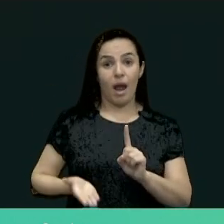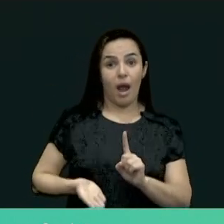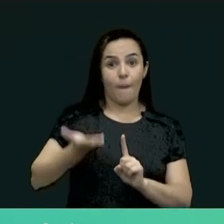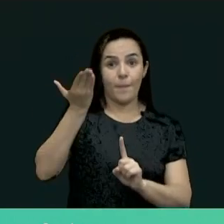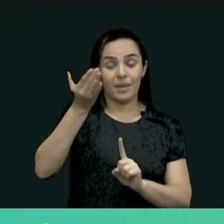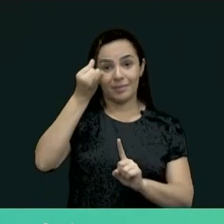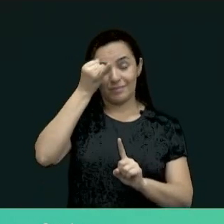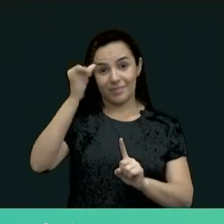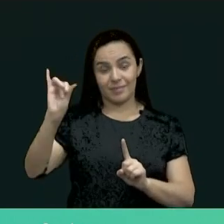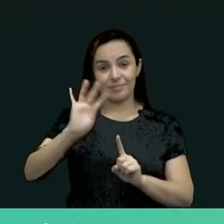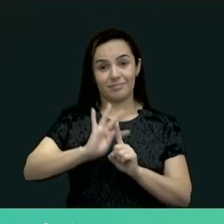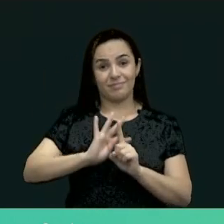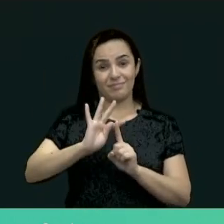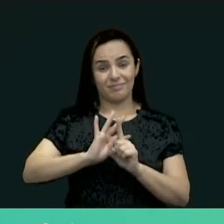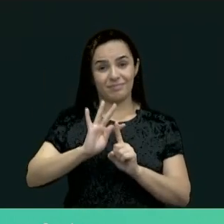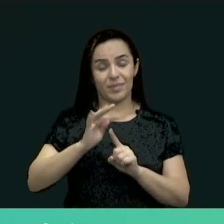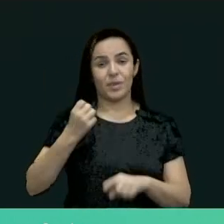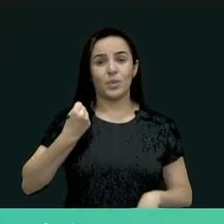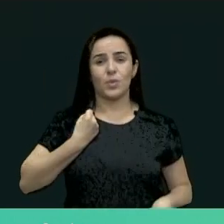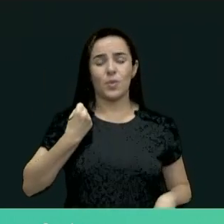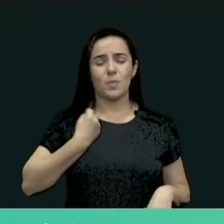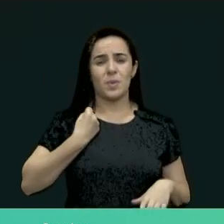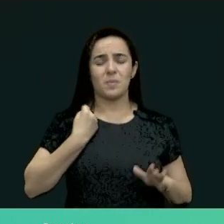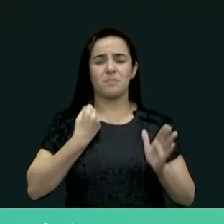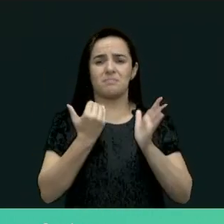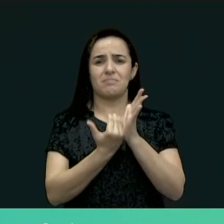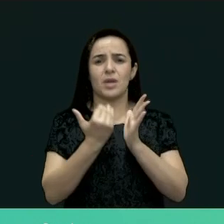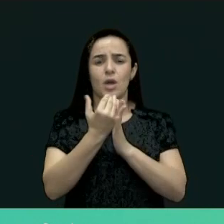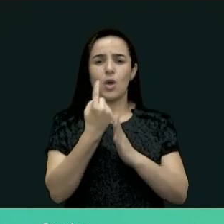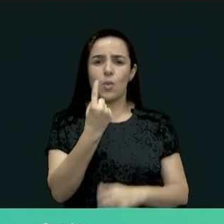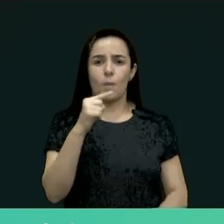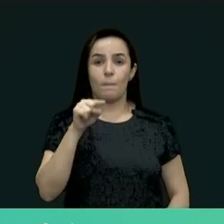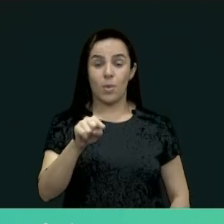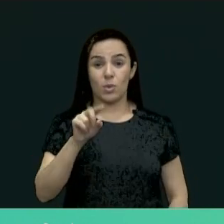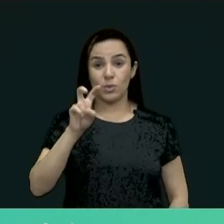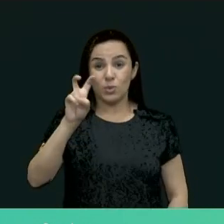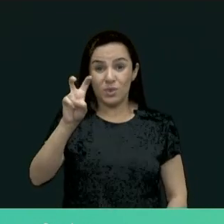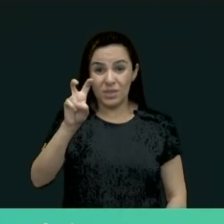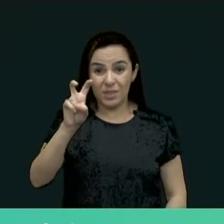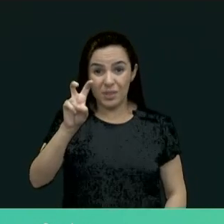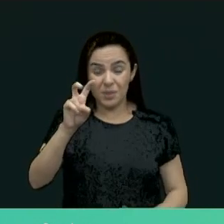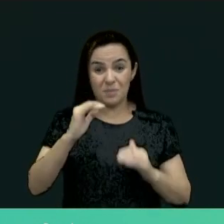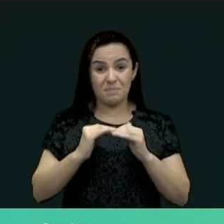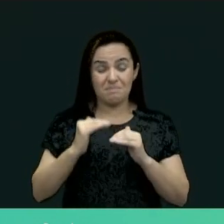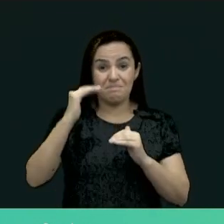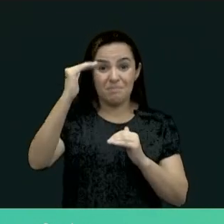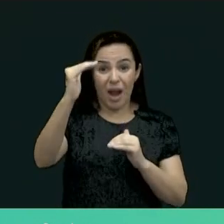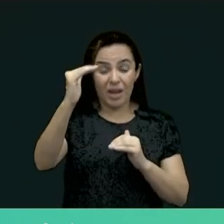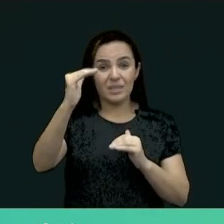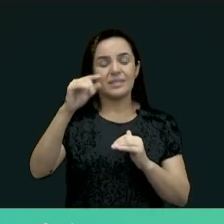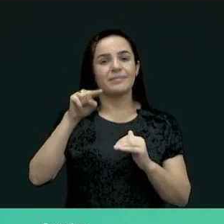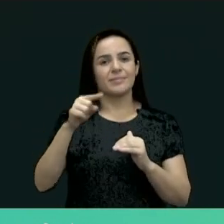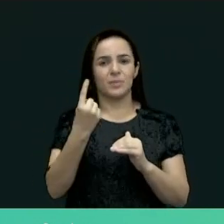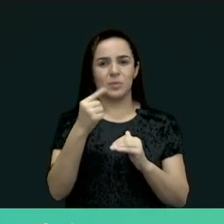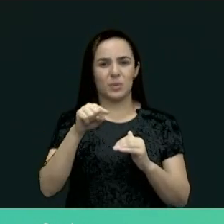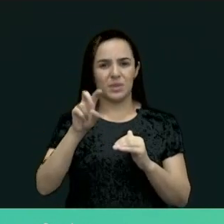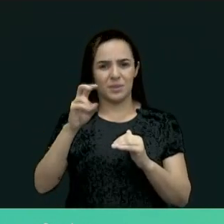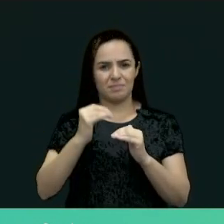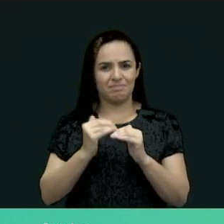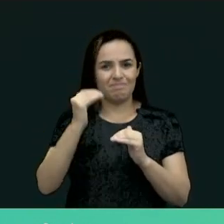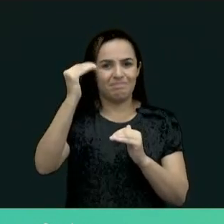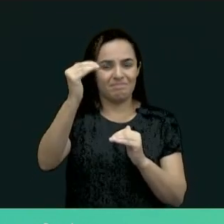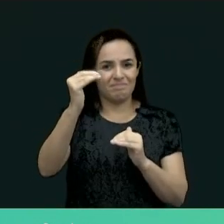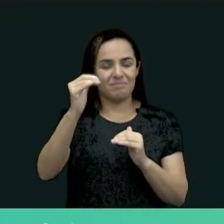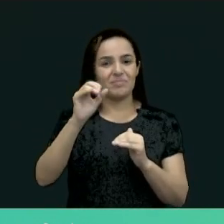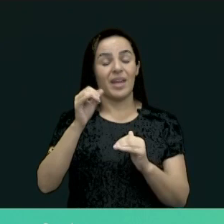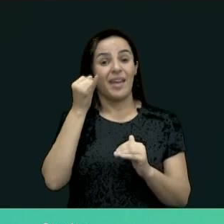aumente a um valor superior a 1,5 graus Celsius acima dos níveis industriais,